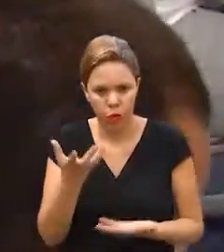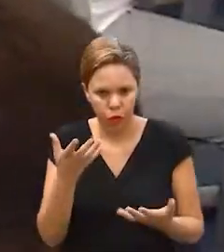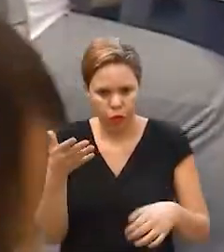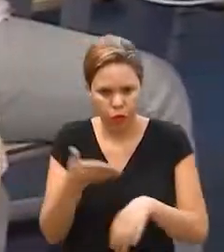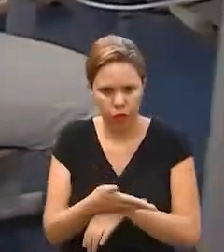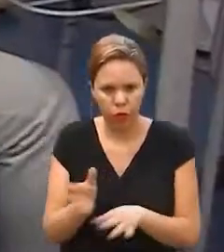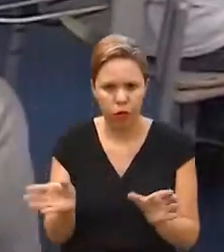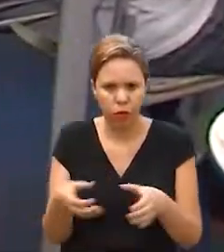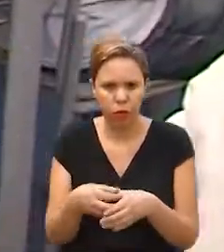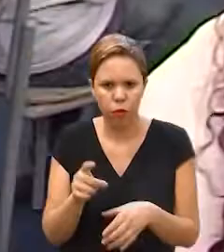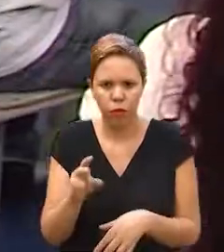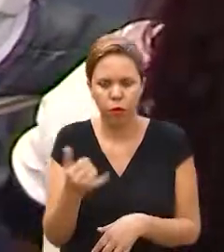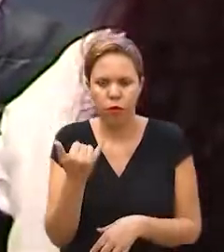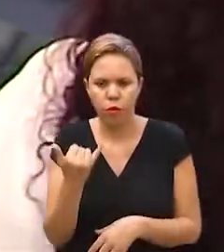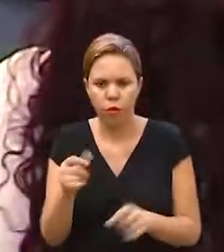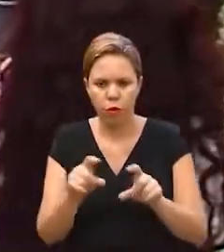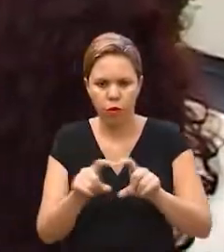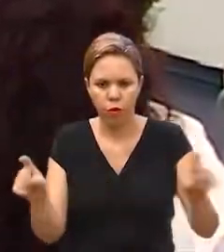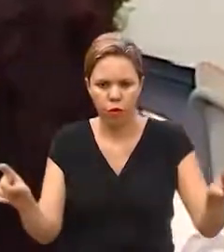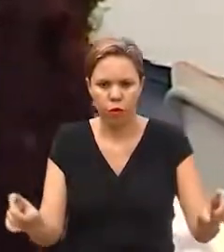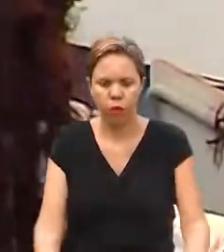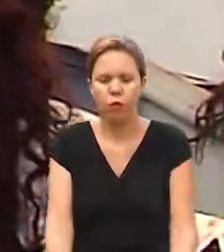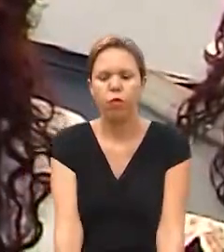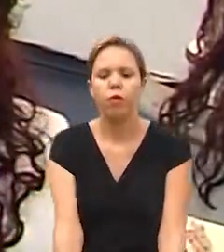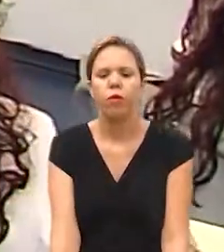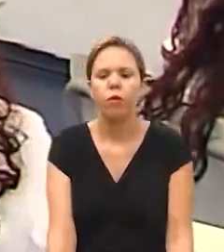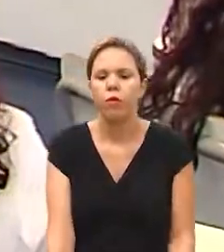para a turma? É só ligar para o telefone